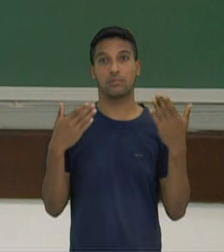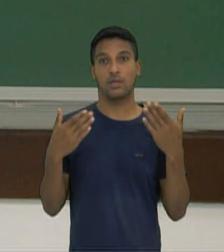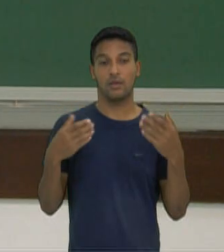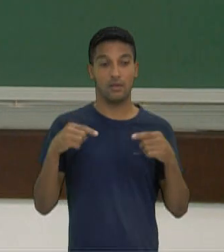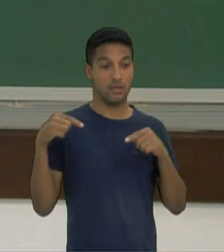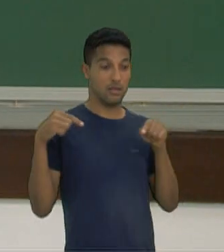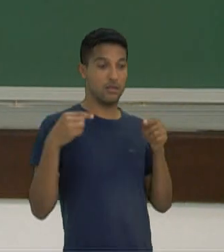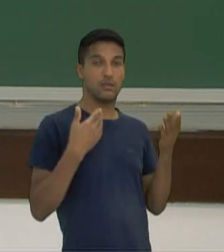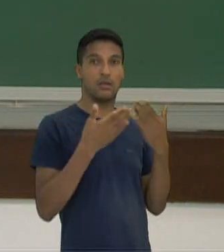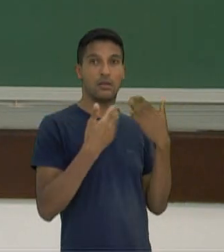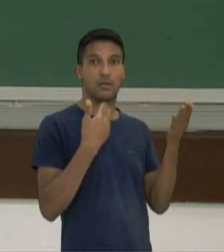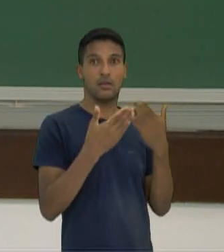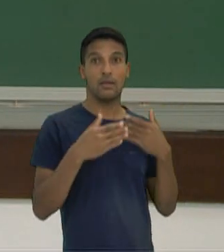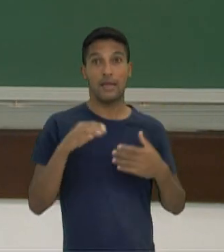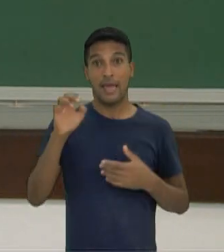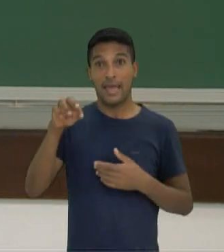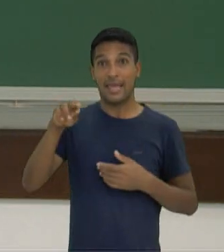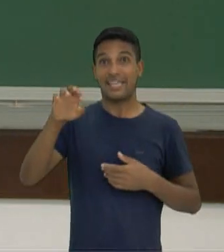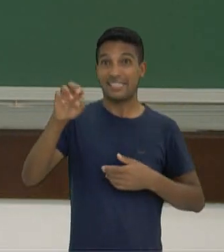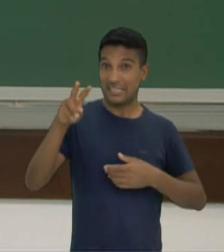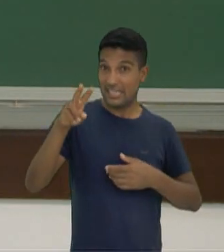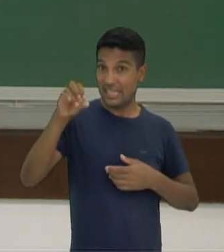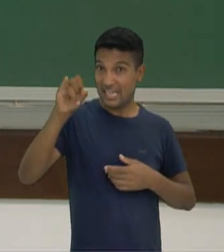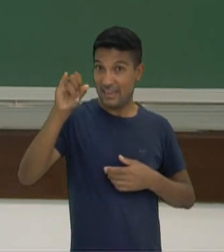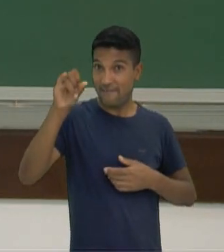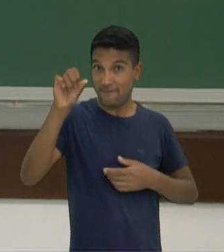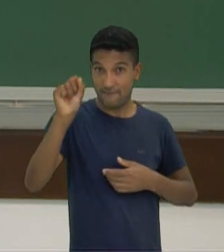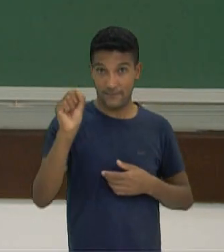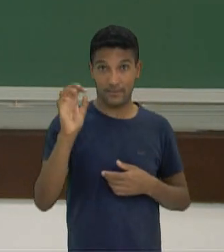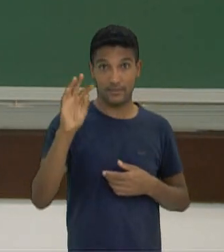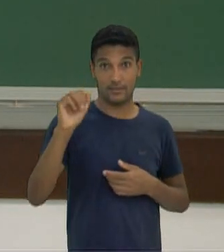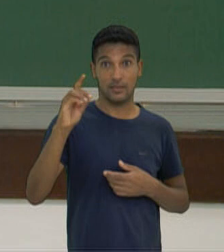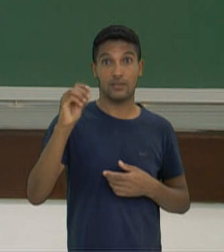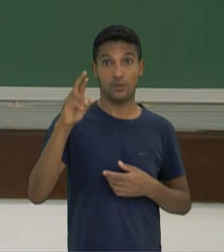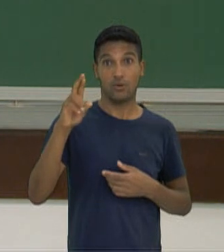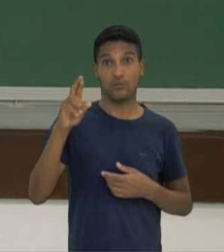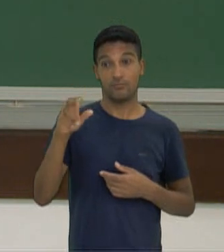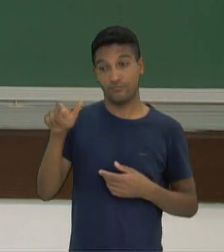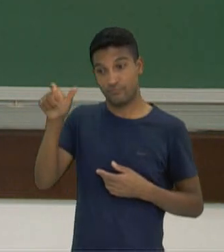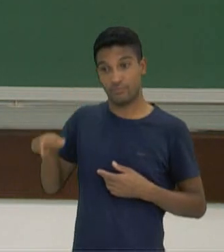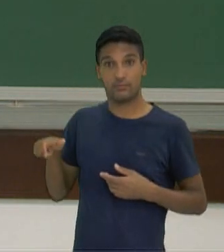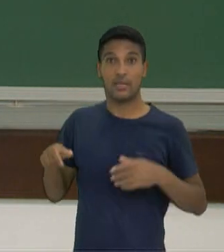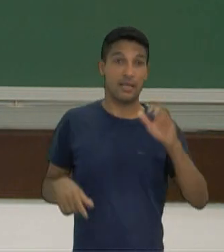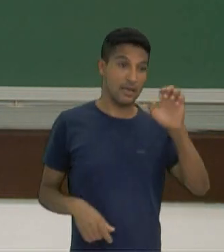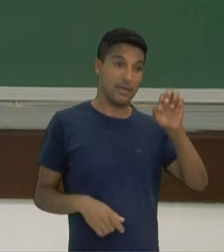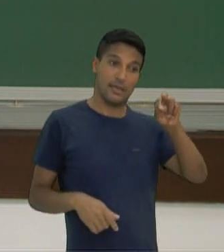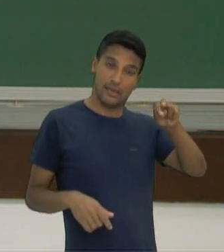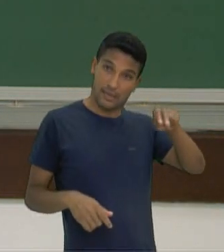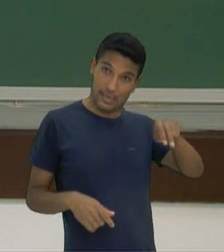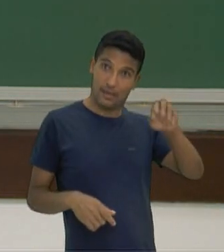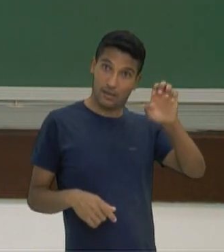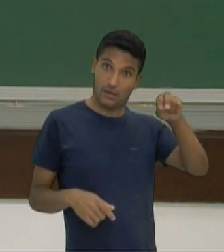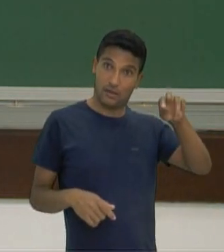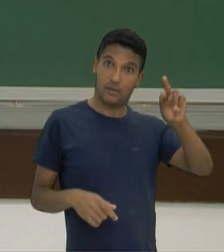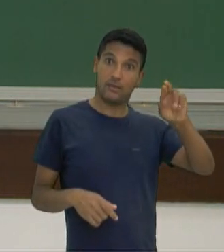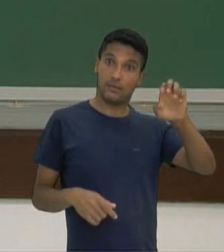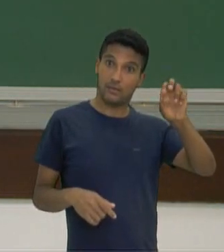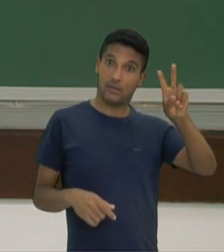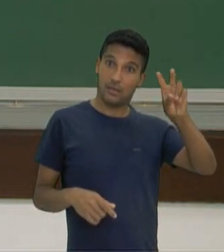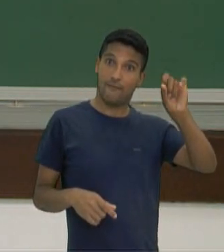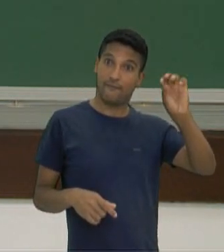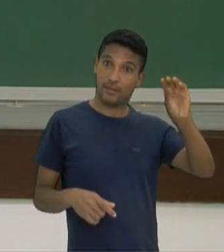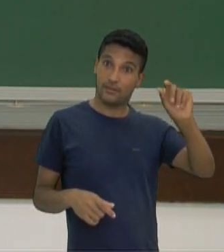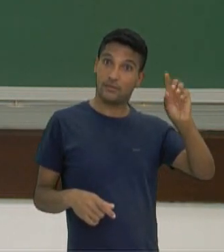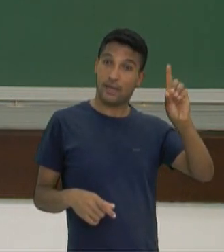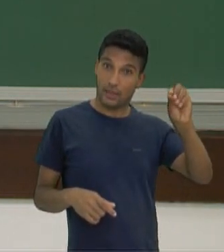o entrevistador e o entrevistado, onde há ali uma ocorrência de perguntas e respostas, de réplicas